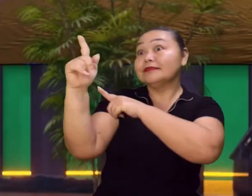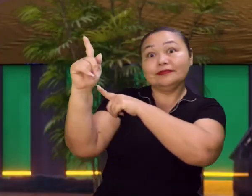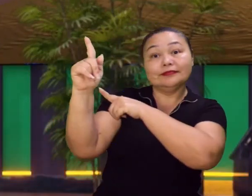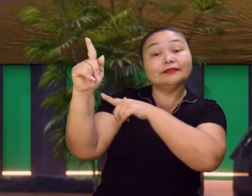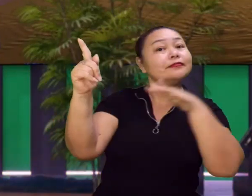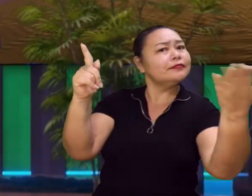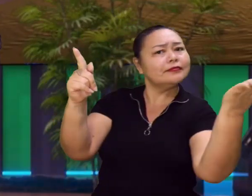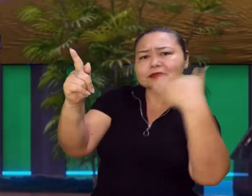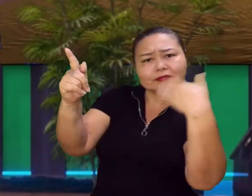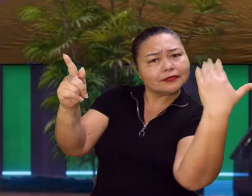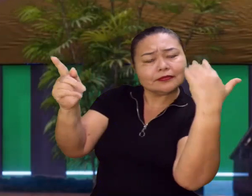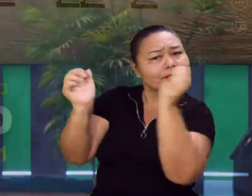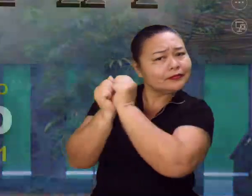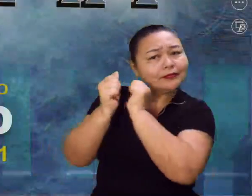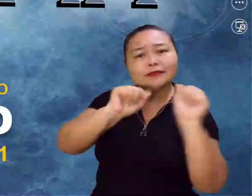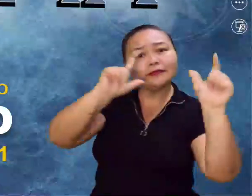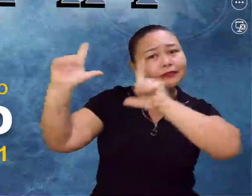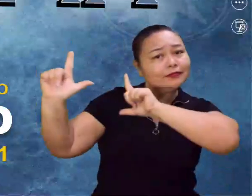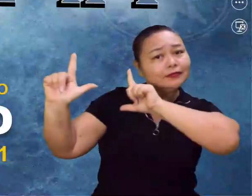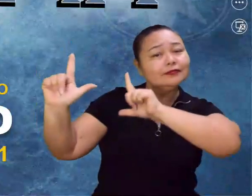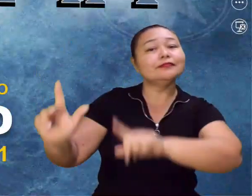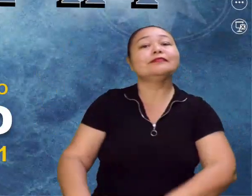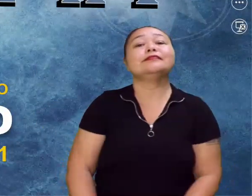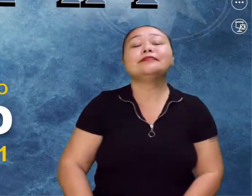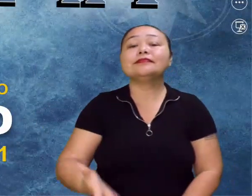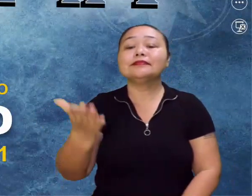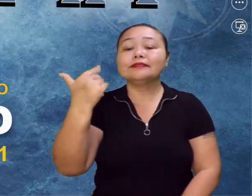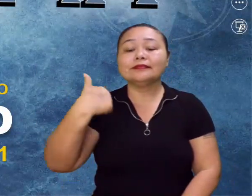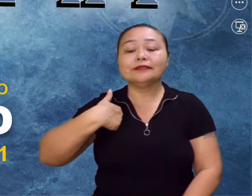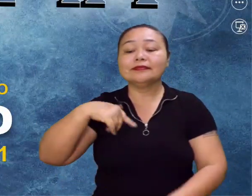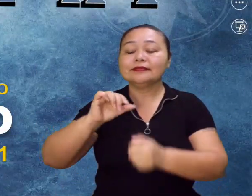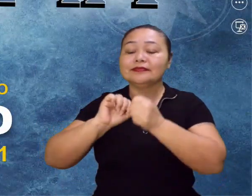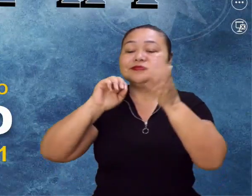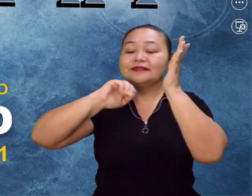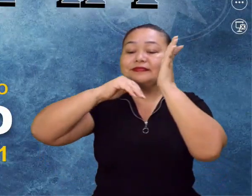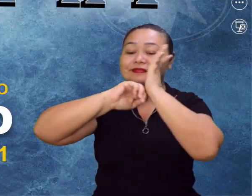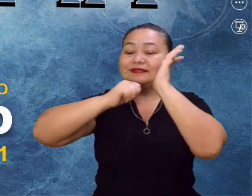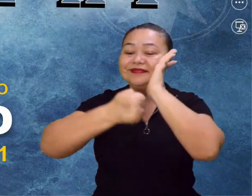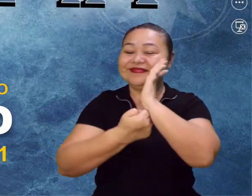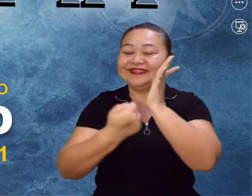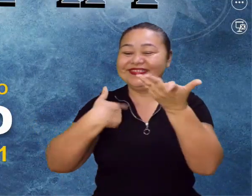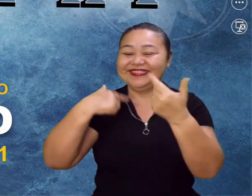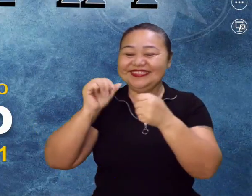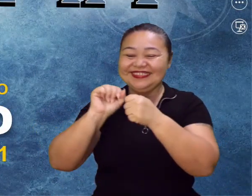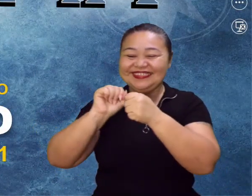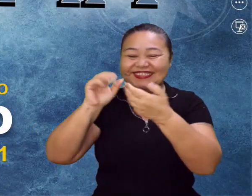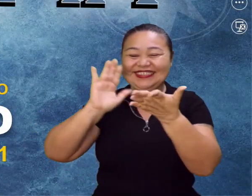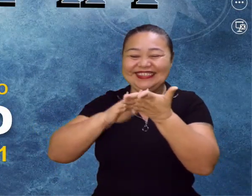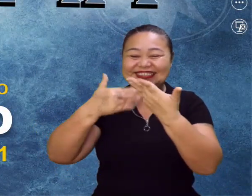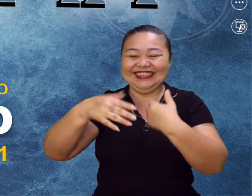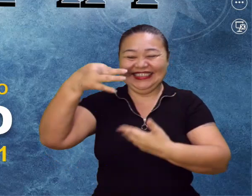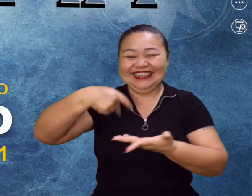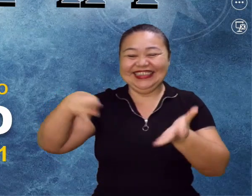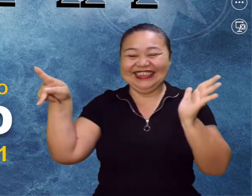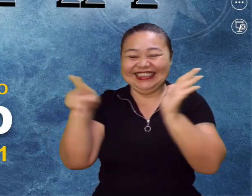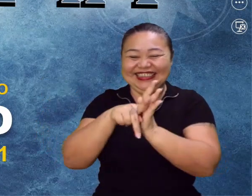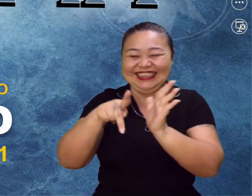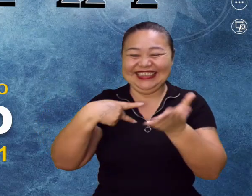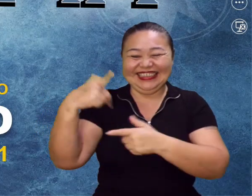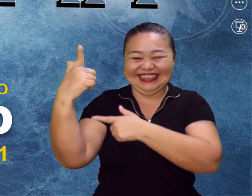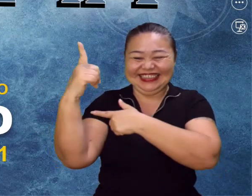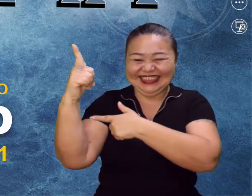Então, vamos junto? Vamos lá na tela? Bora! Vou contar até um segredo para vocês. A Aldelinda é quase intérprete oficial de